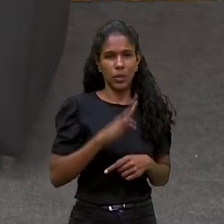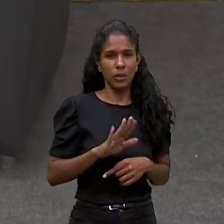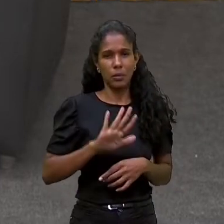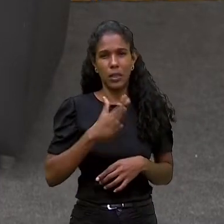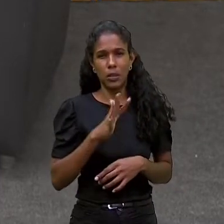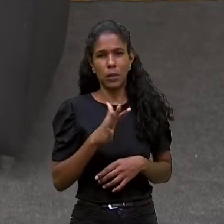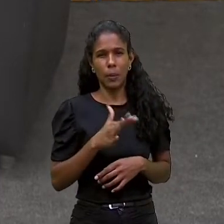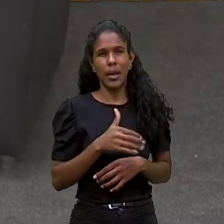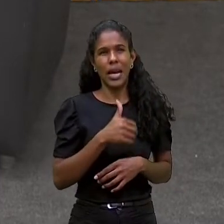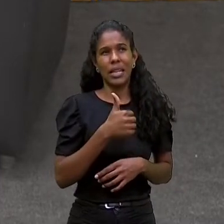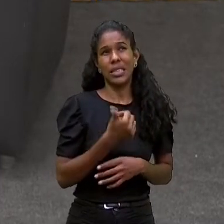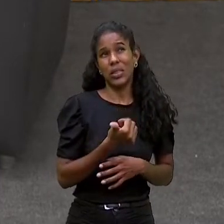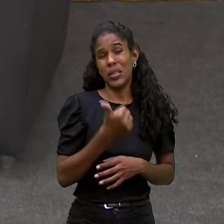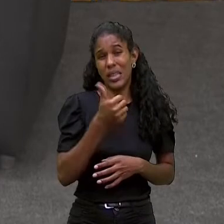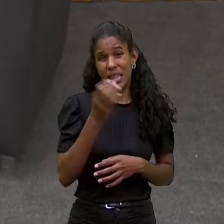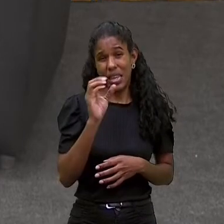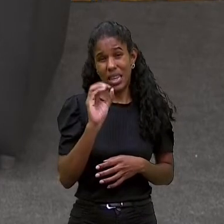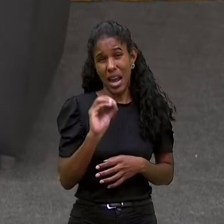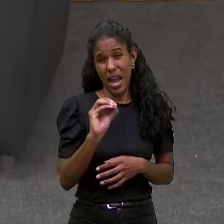questão.